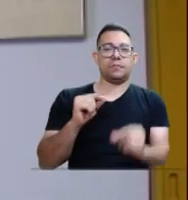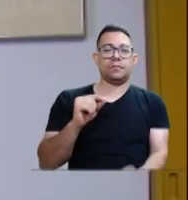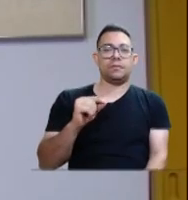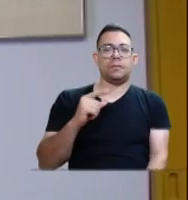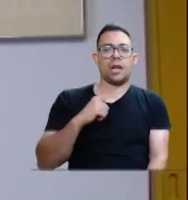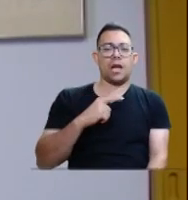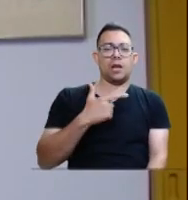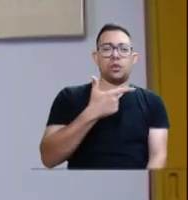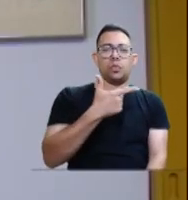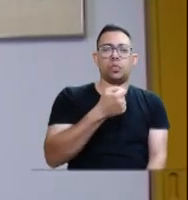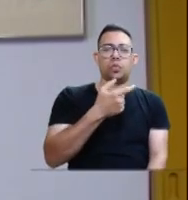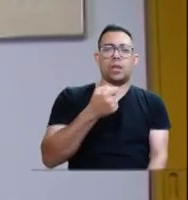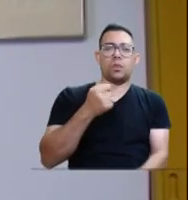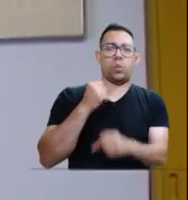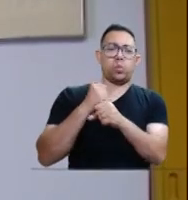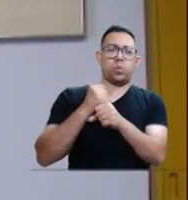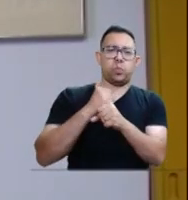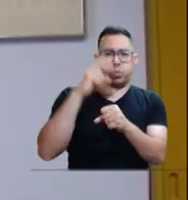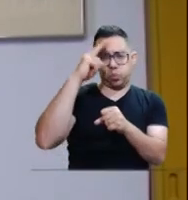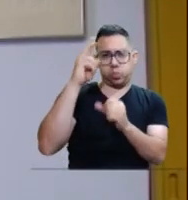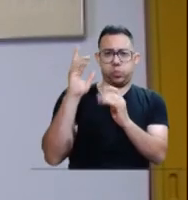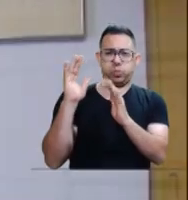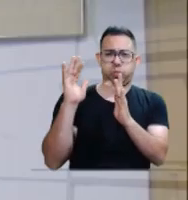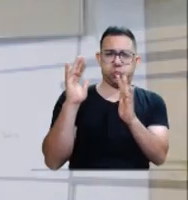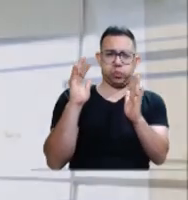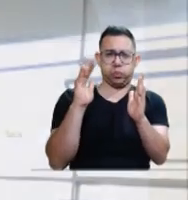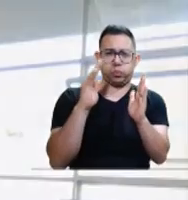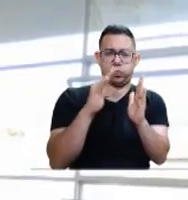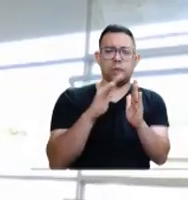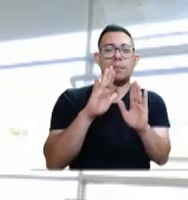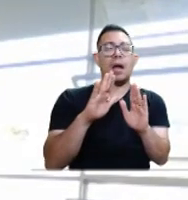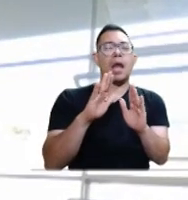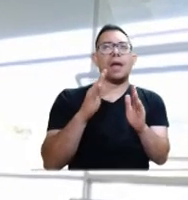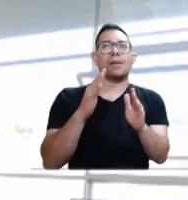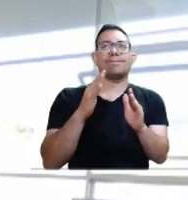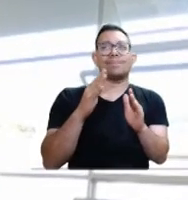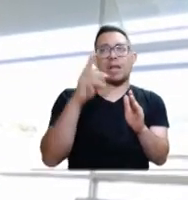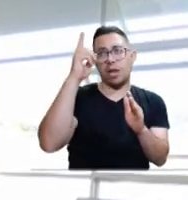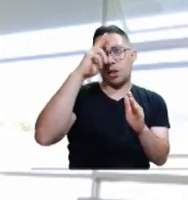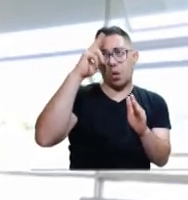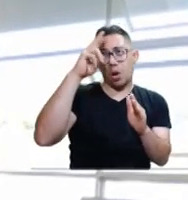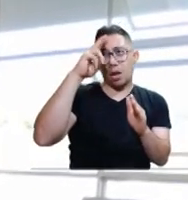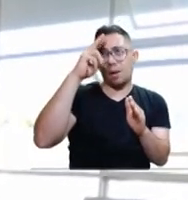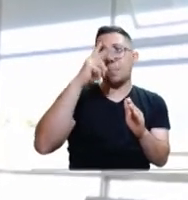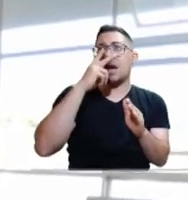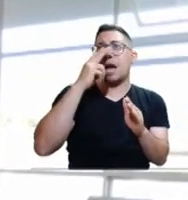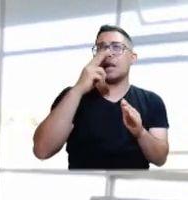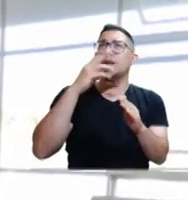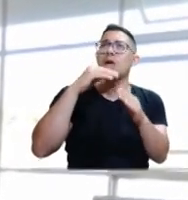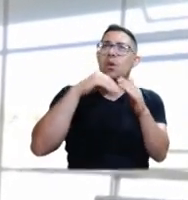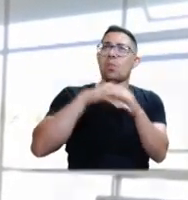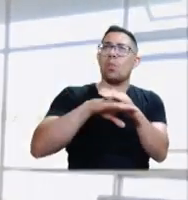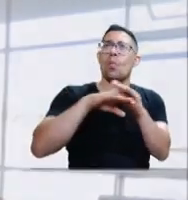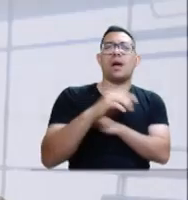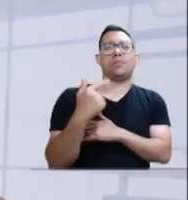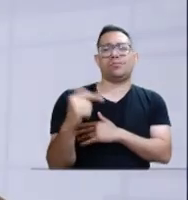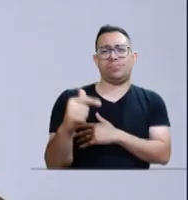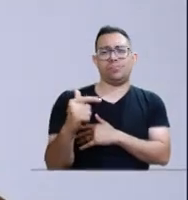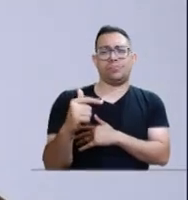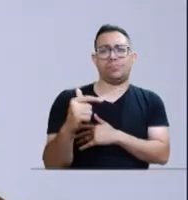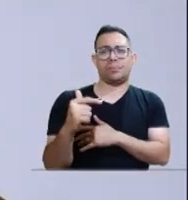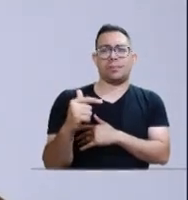uma cidade com 200 anos de história, mas que pouco preserva essa história. A memória da cidade